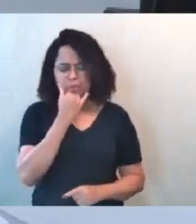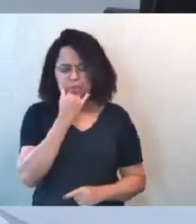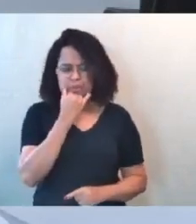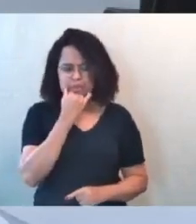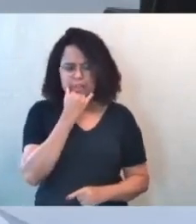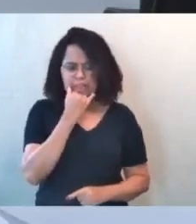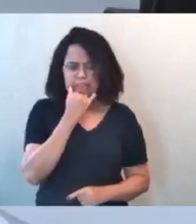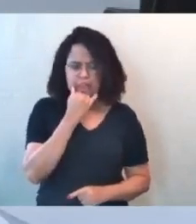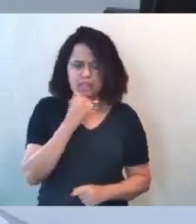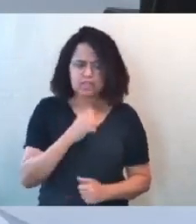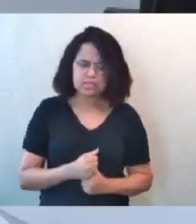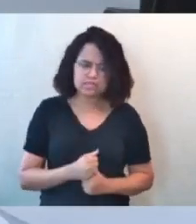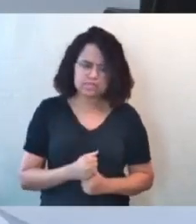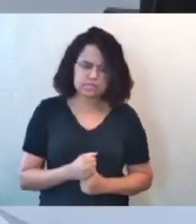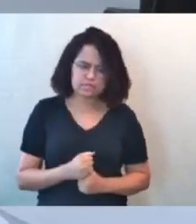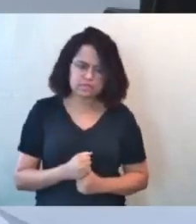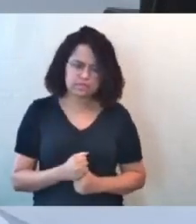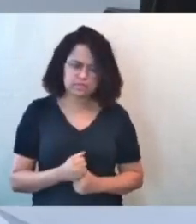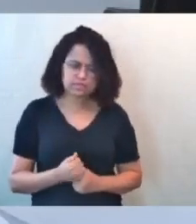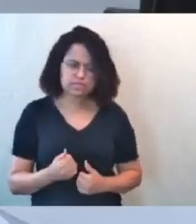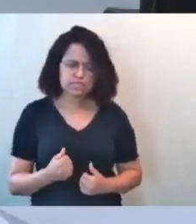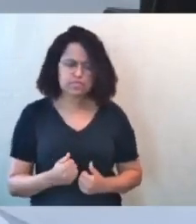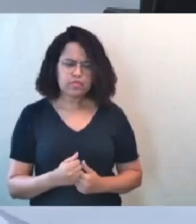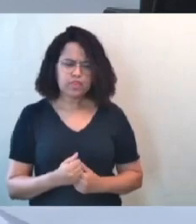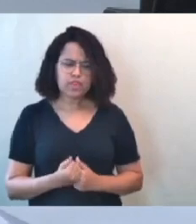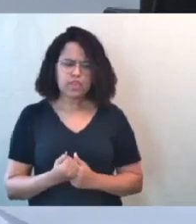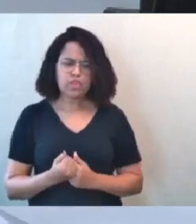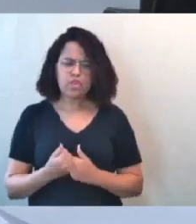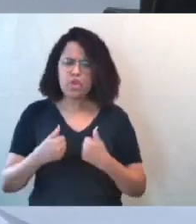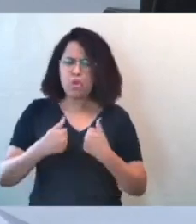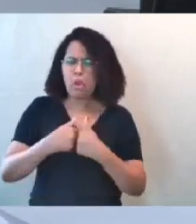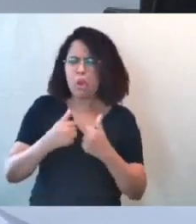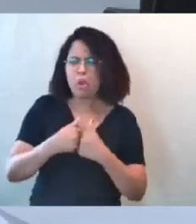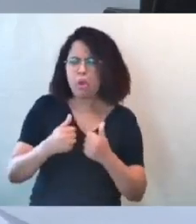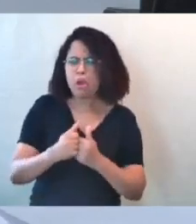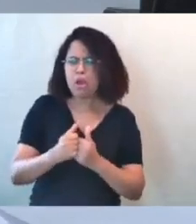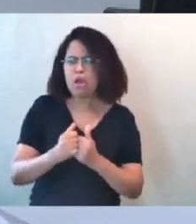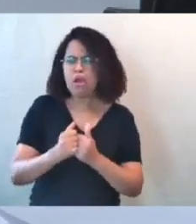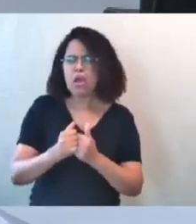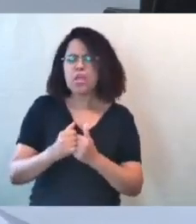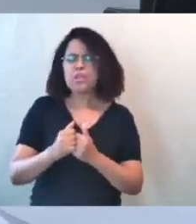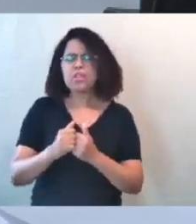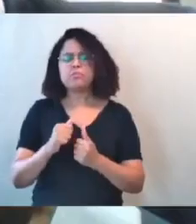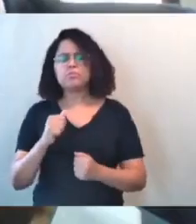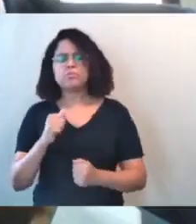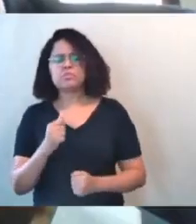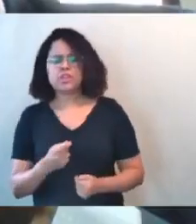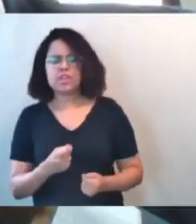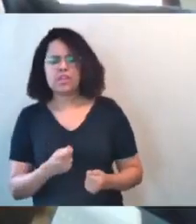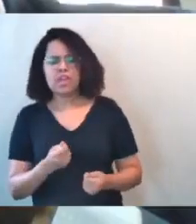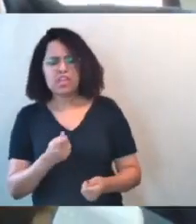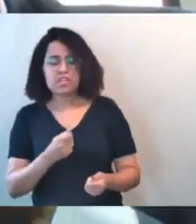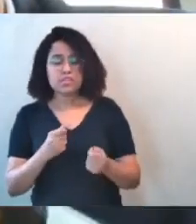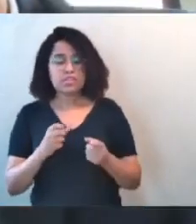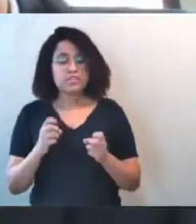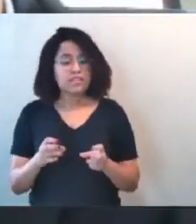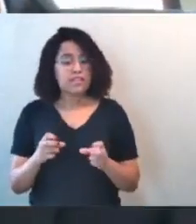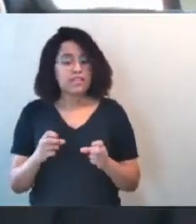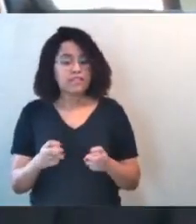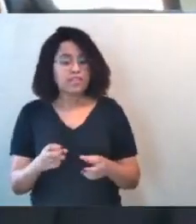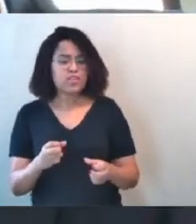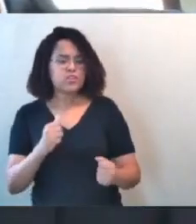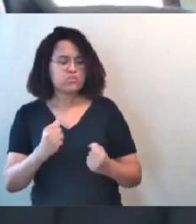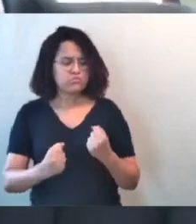Suplementar, convencional devolve prestação de serviço. Convencional devolve em dinheiro, sim ou não?